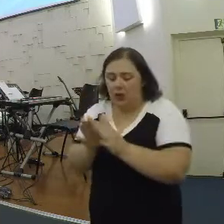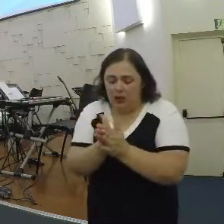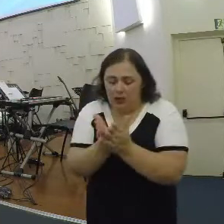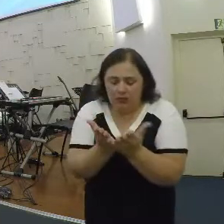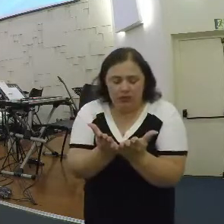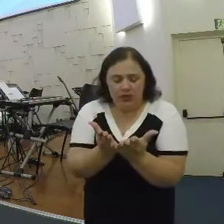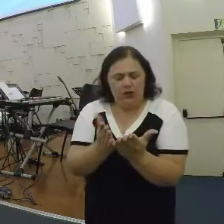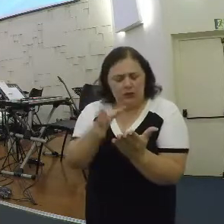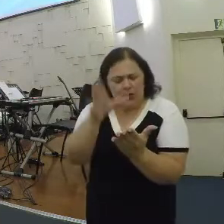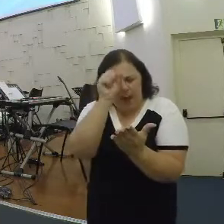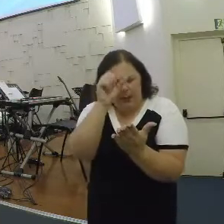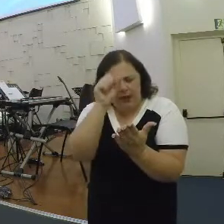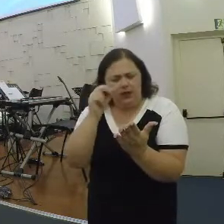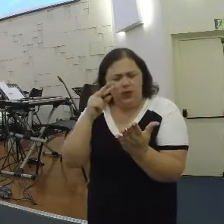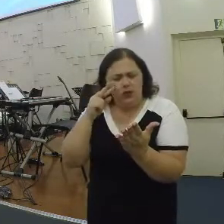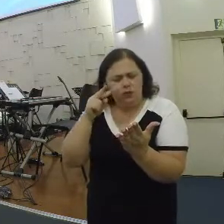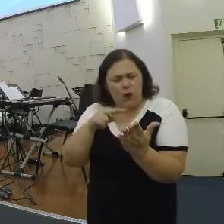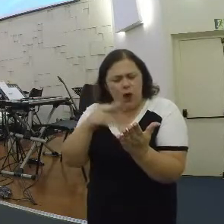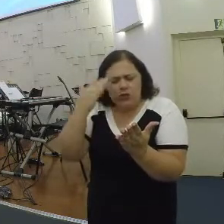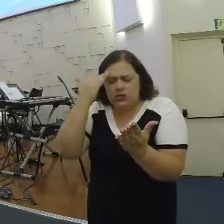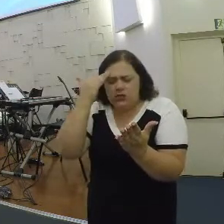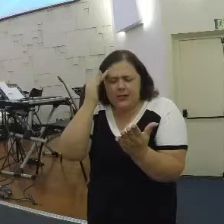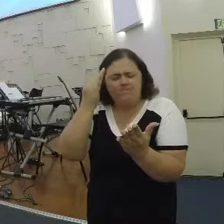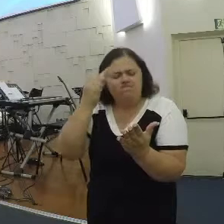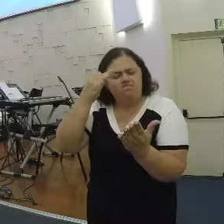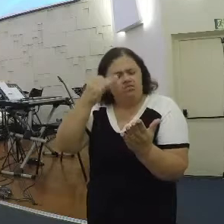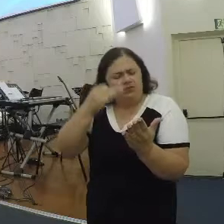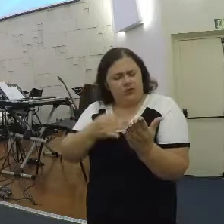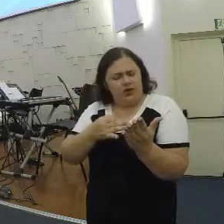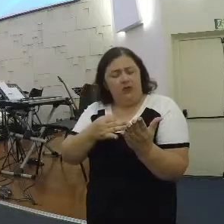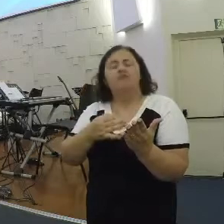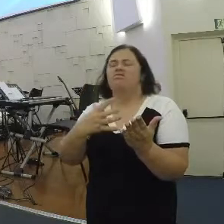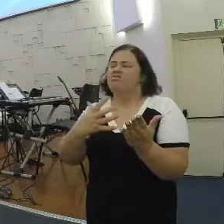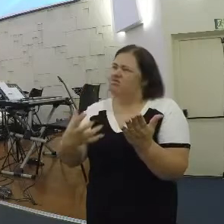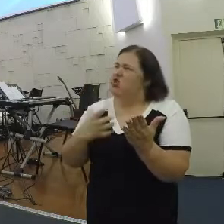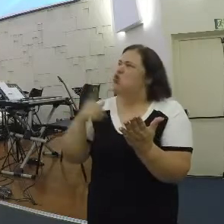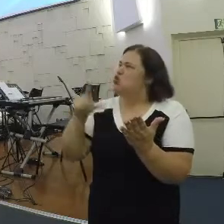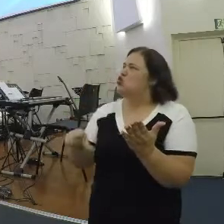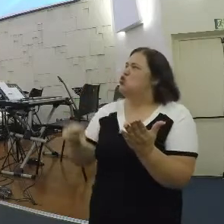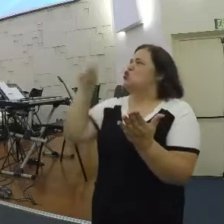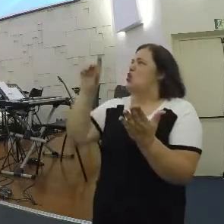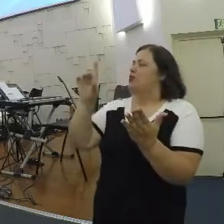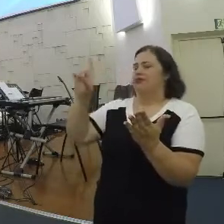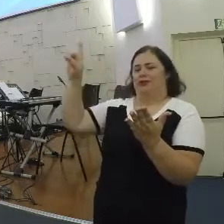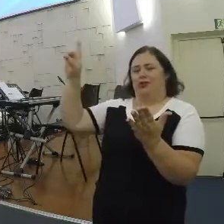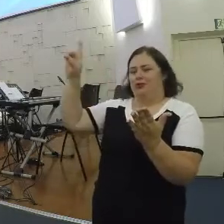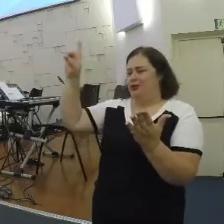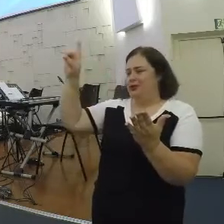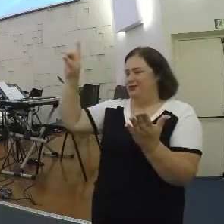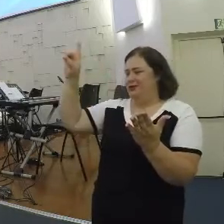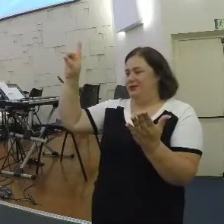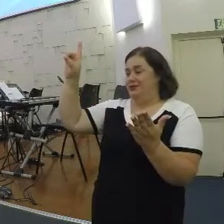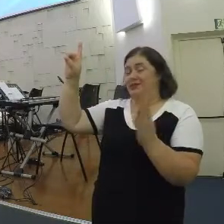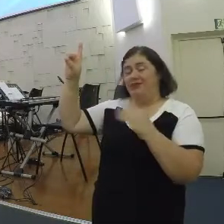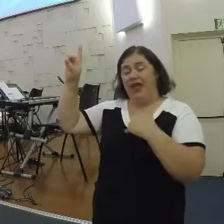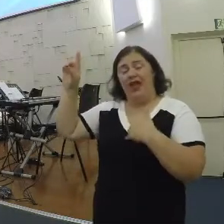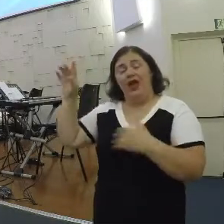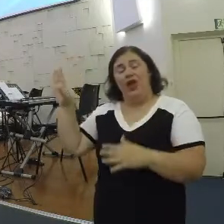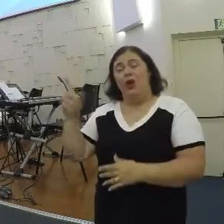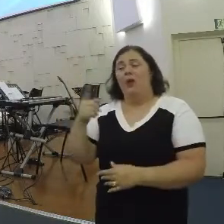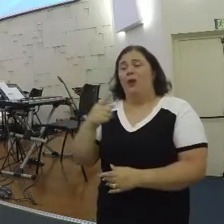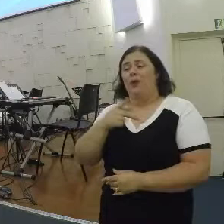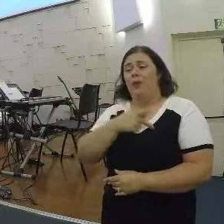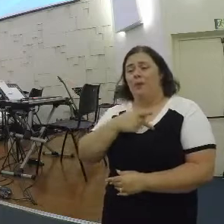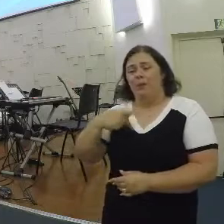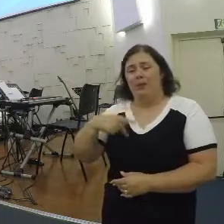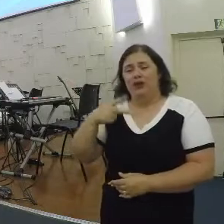decidiu viver no evangelho dependendo de Cristo e dar frutos para Cristo. Eu oro a Deus para que, enquanto nós